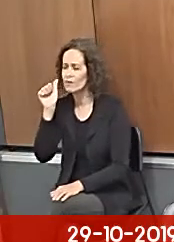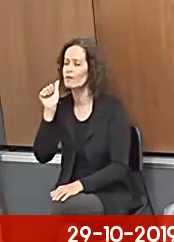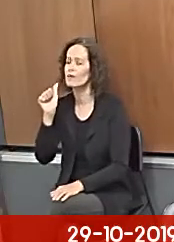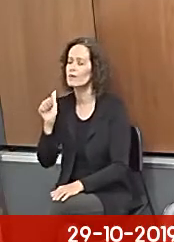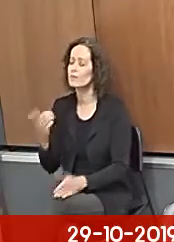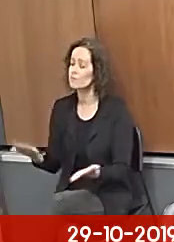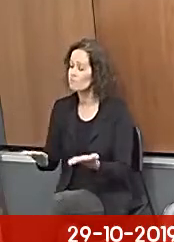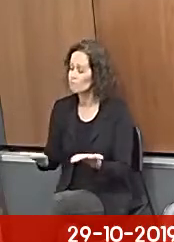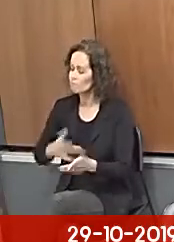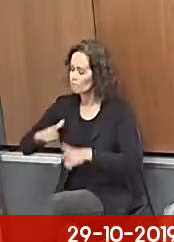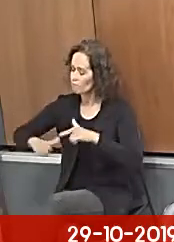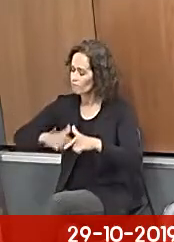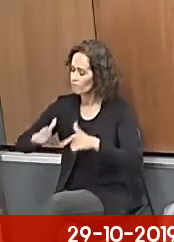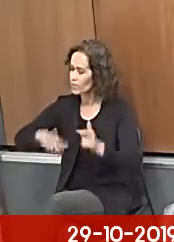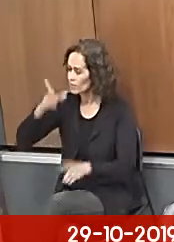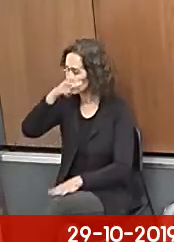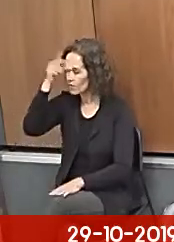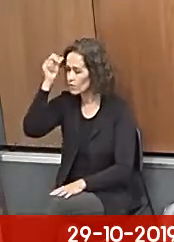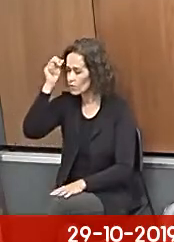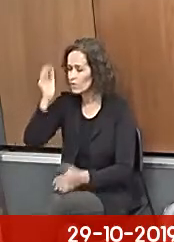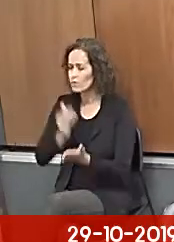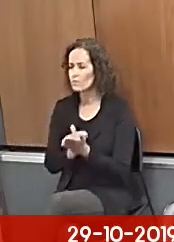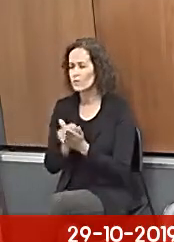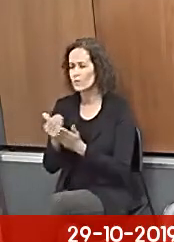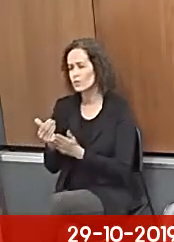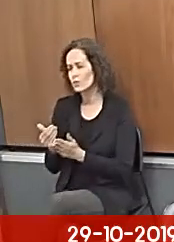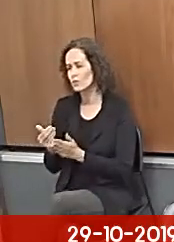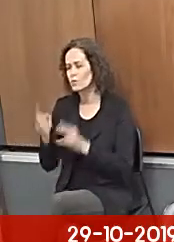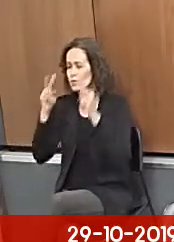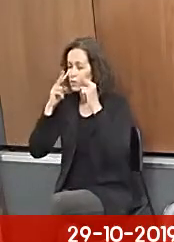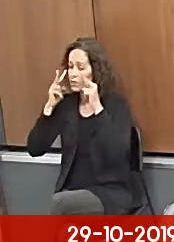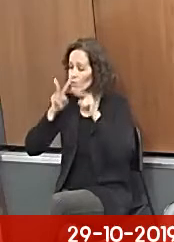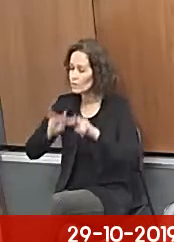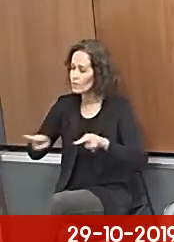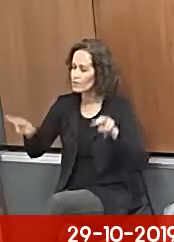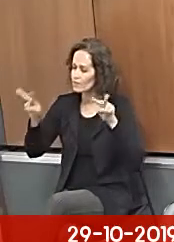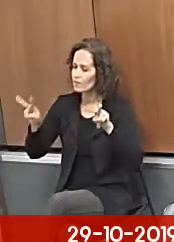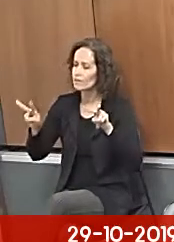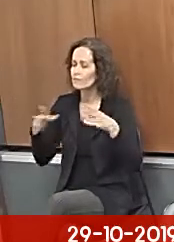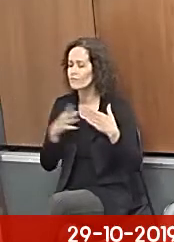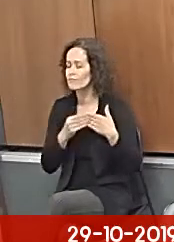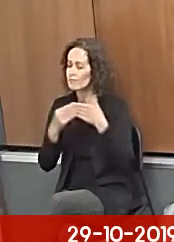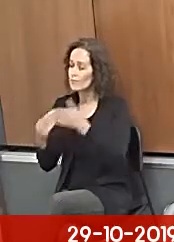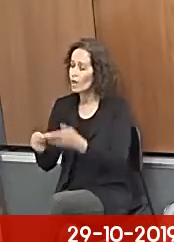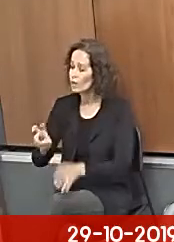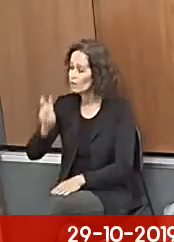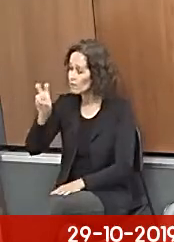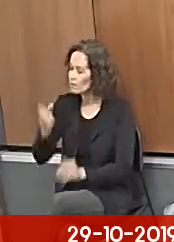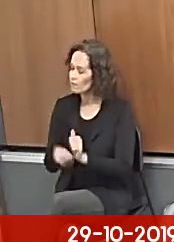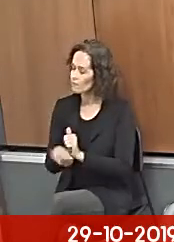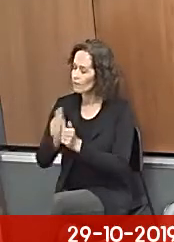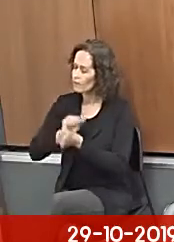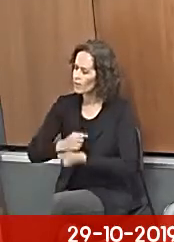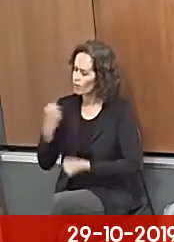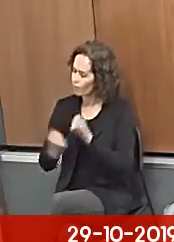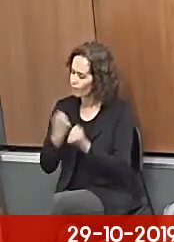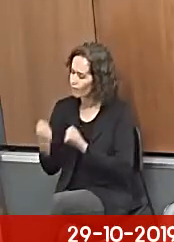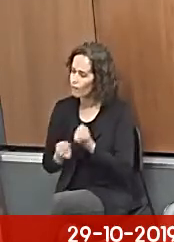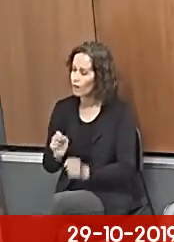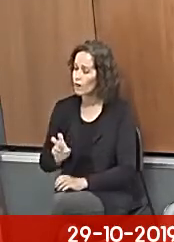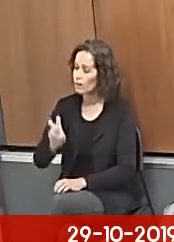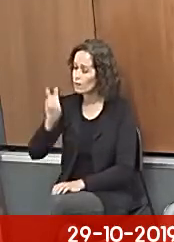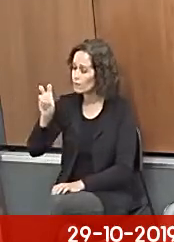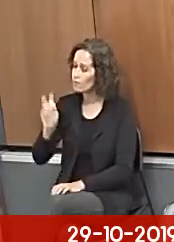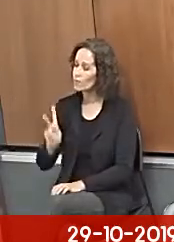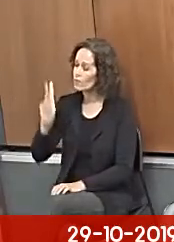na prefeitura, né? E ali começou um pouquinho da nossa visualização, quando a gente conseguiu levar 5 atletas para correr em 5 quilômetros e